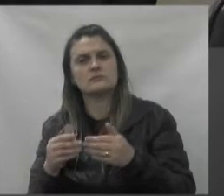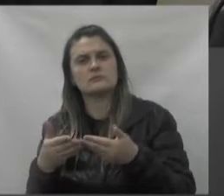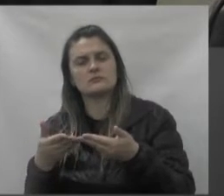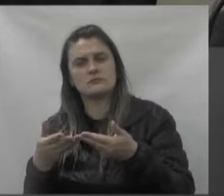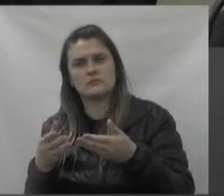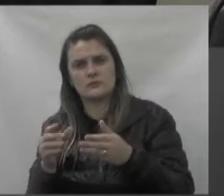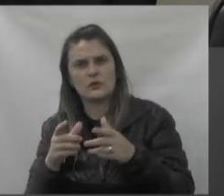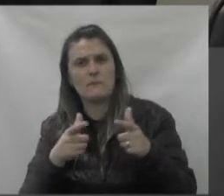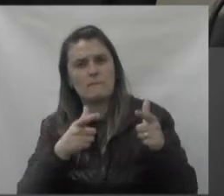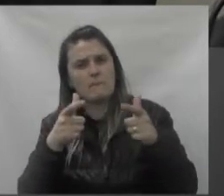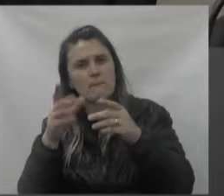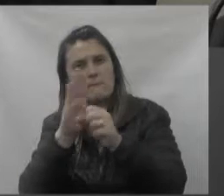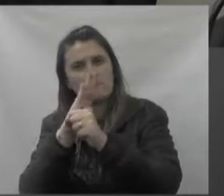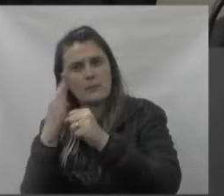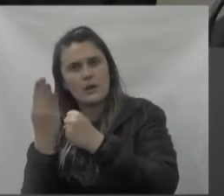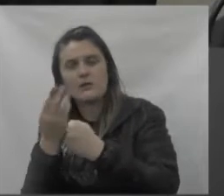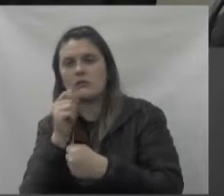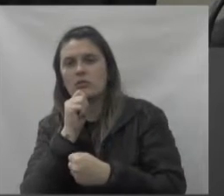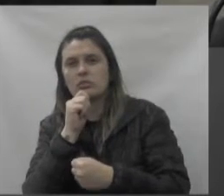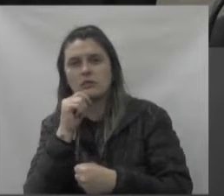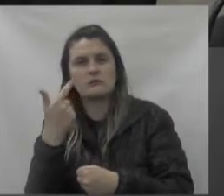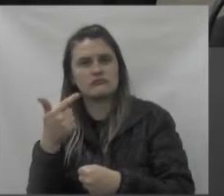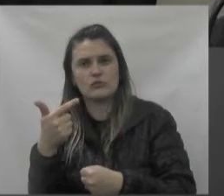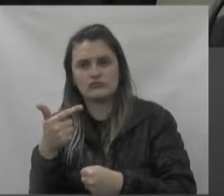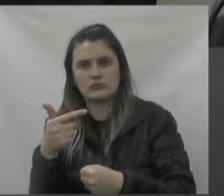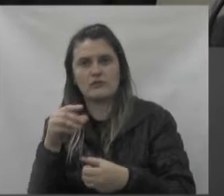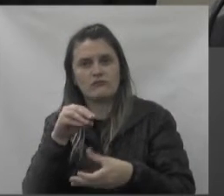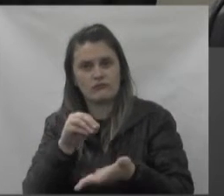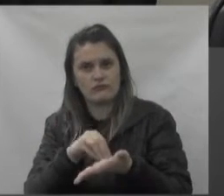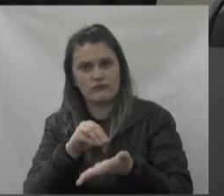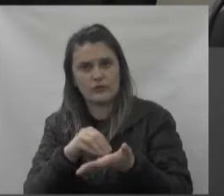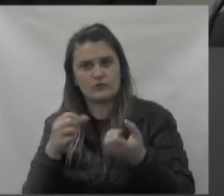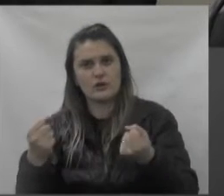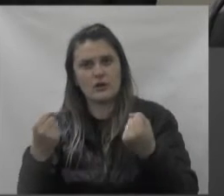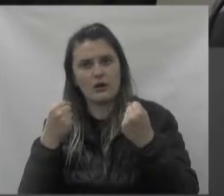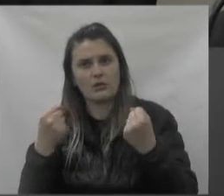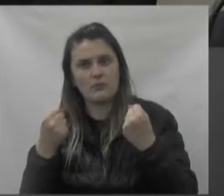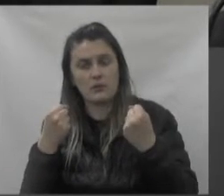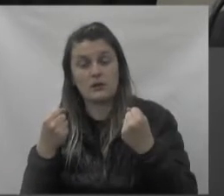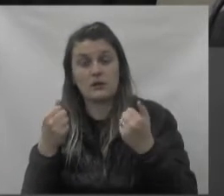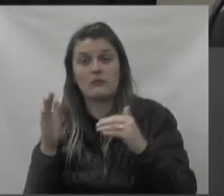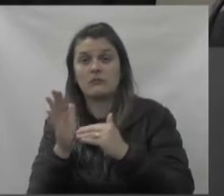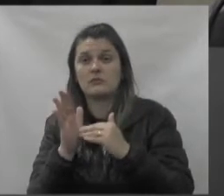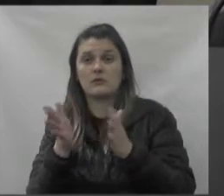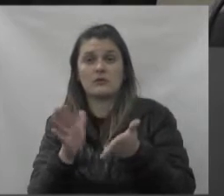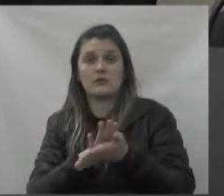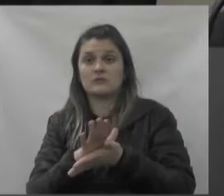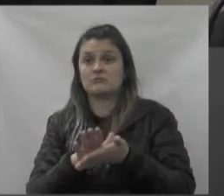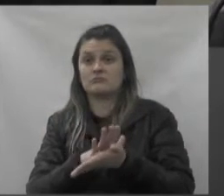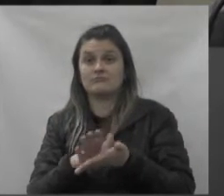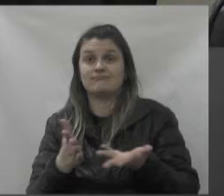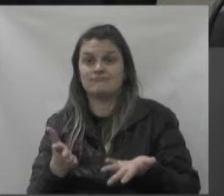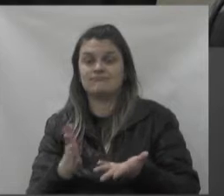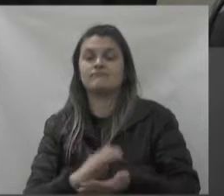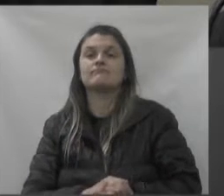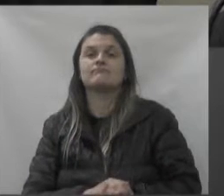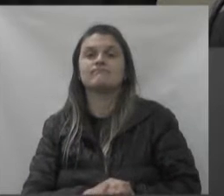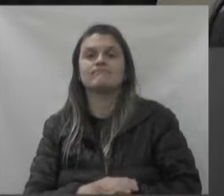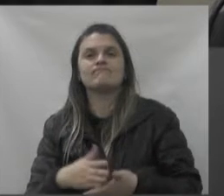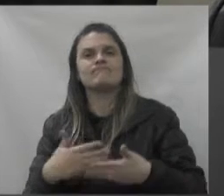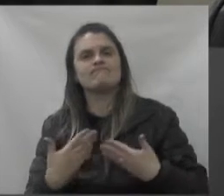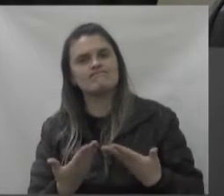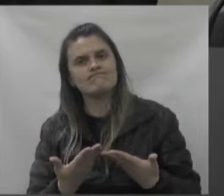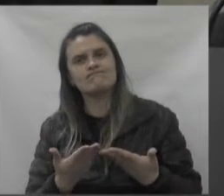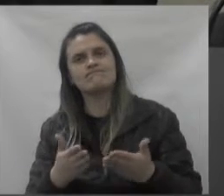essas academias para alguns bairros que ainda não têm, né? E até agora não foram instaladas.